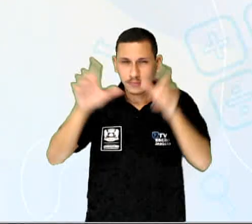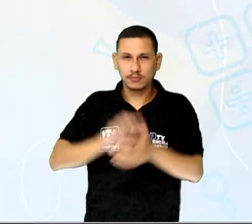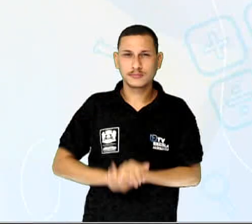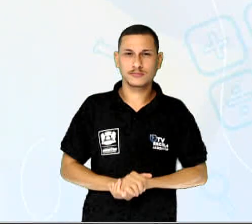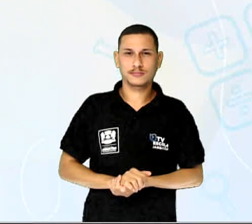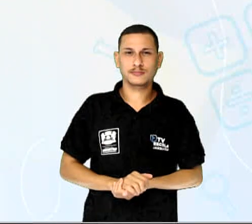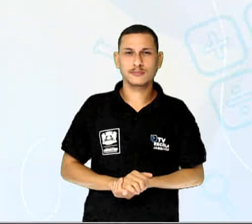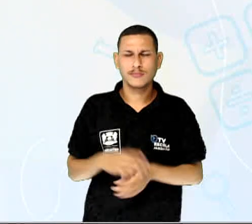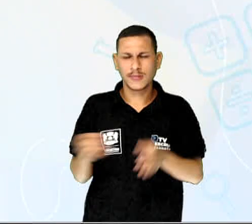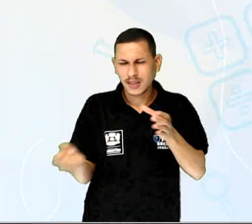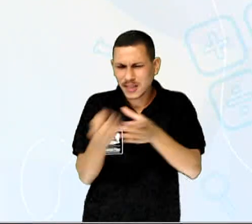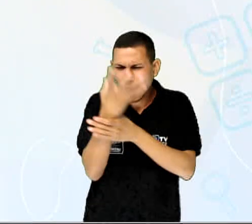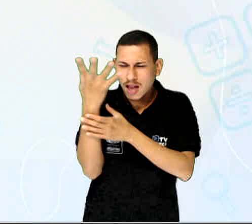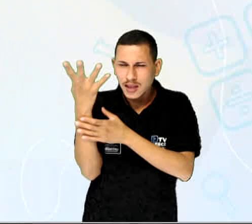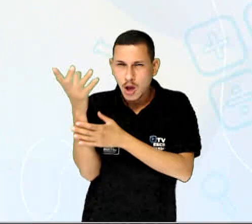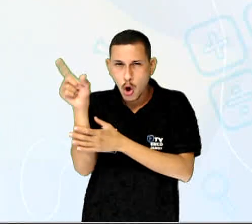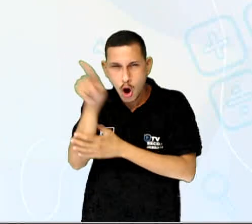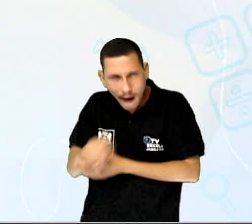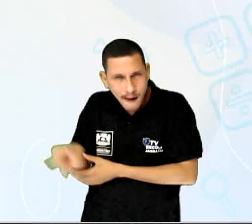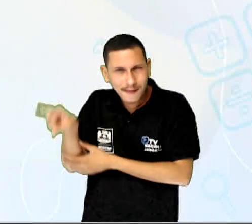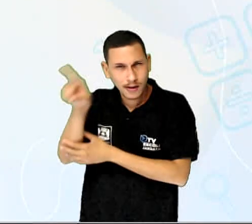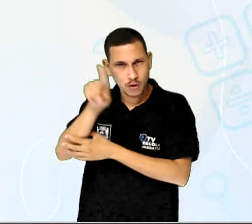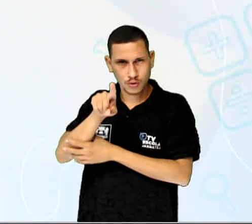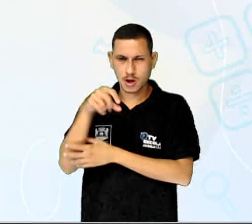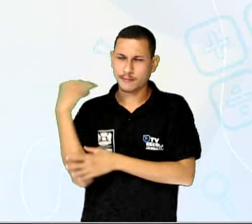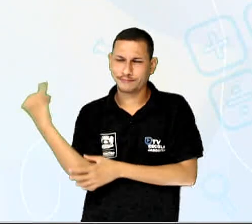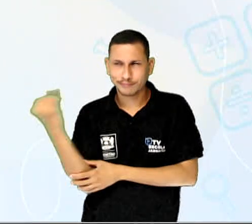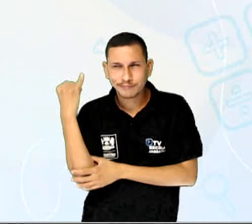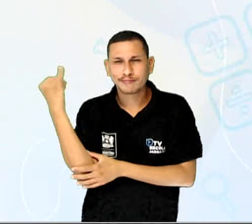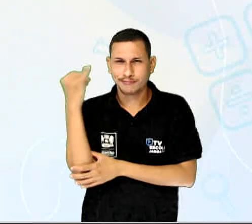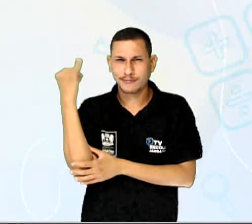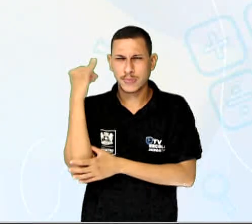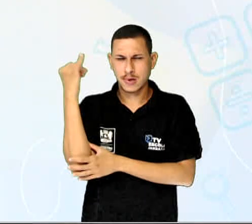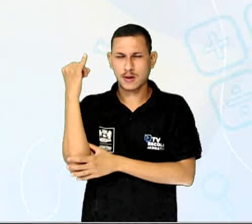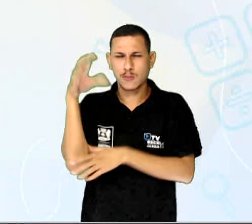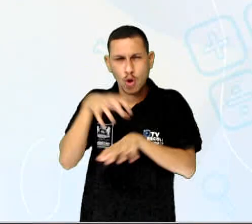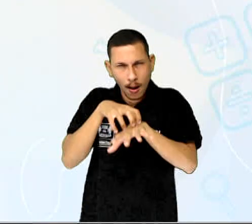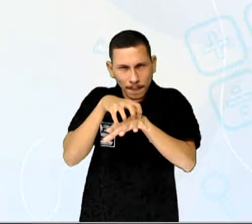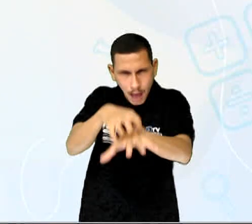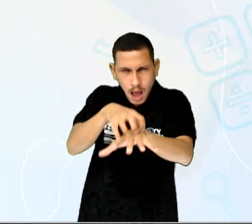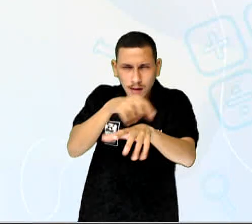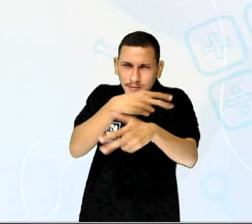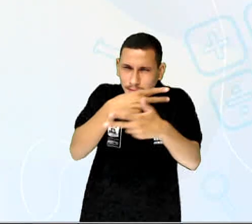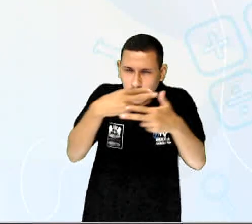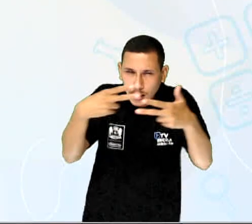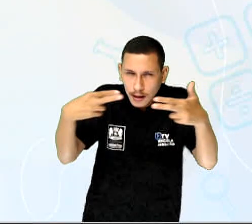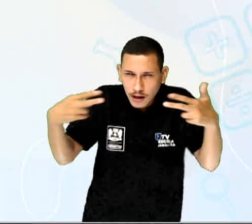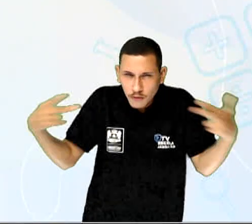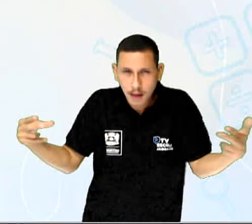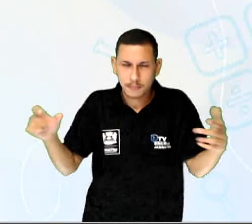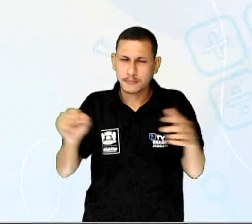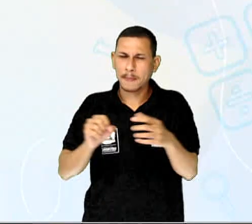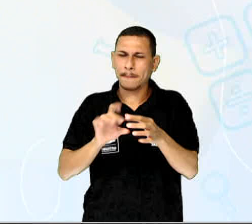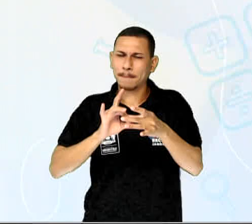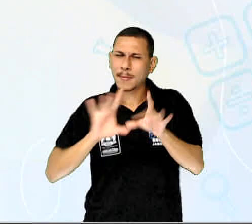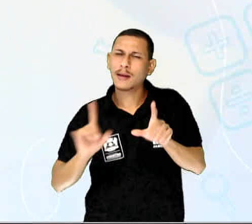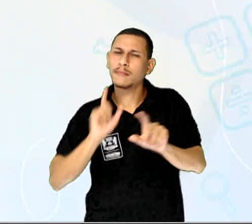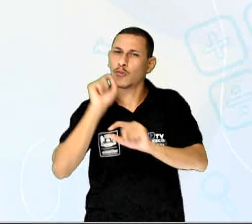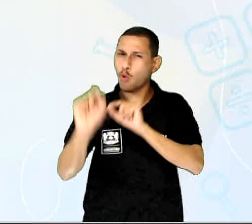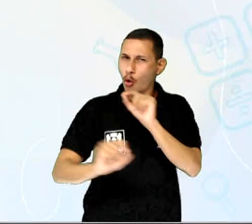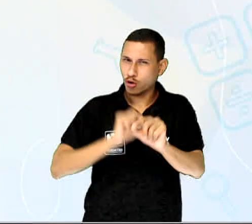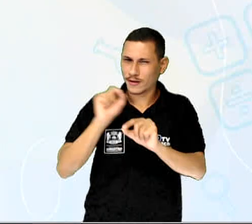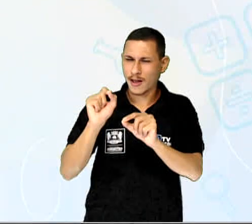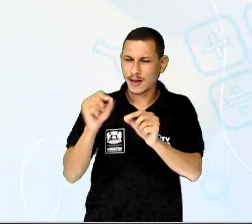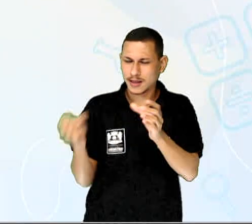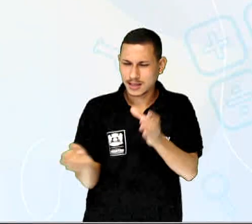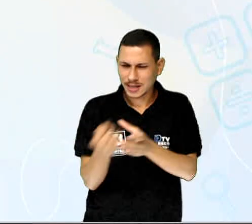A invenção da roda foi muito importante para a evolução dos meios de transporte, pois permitiu a criação de